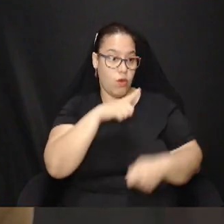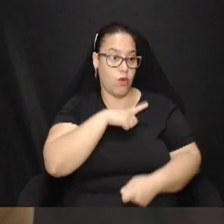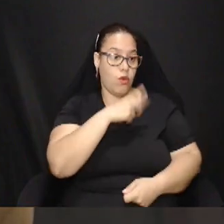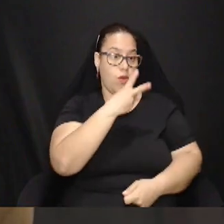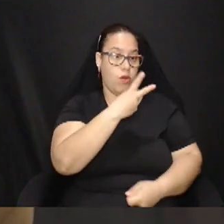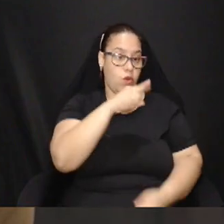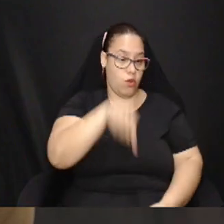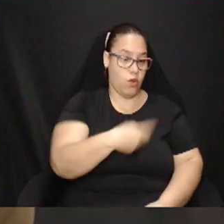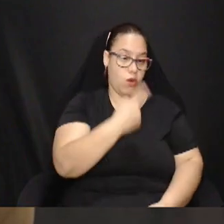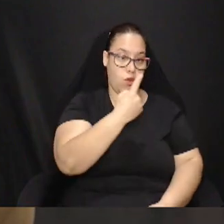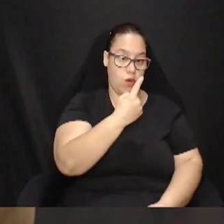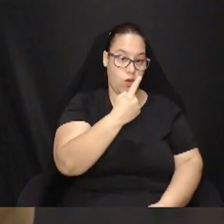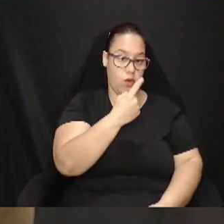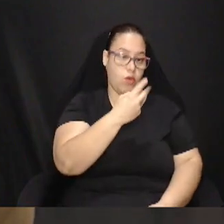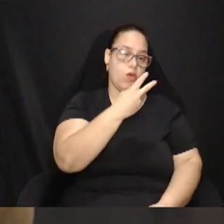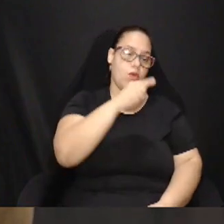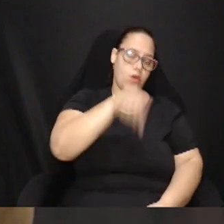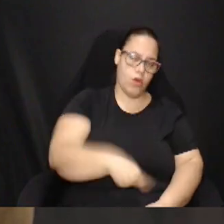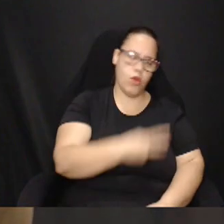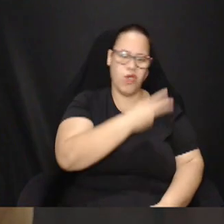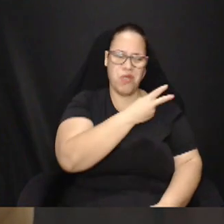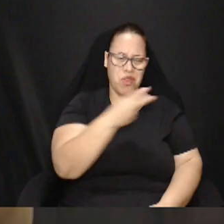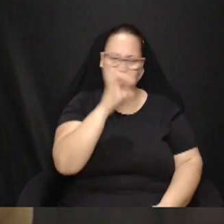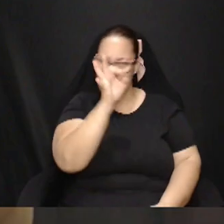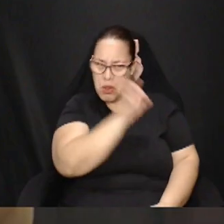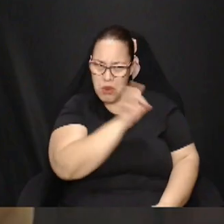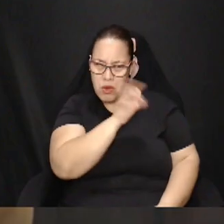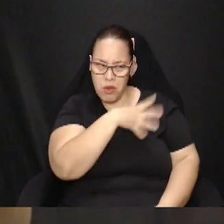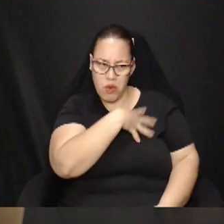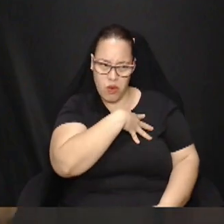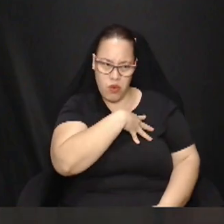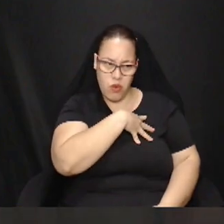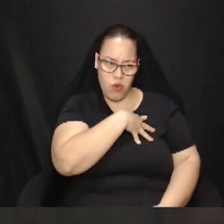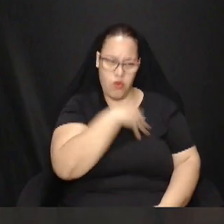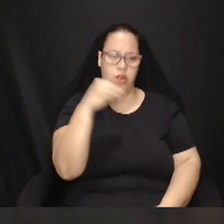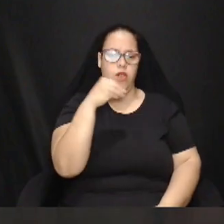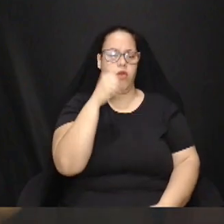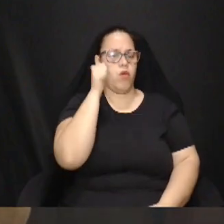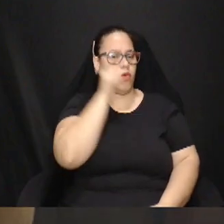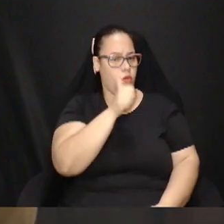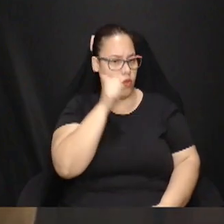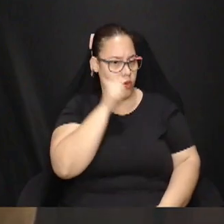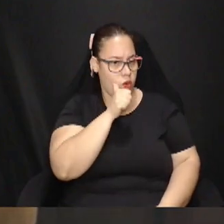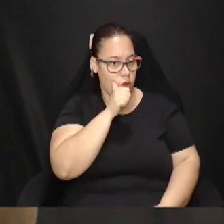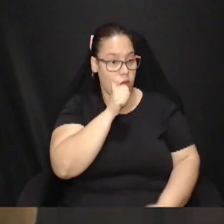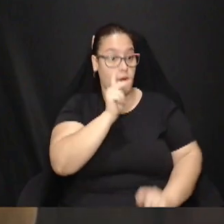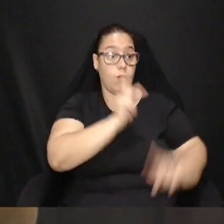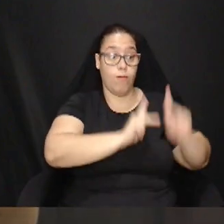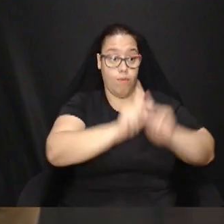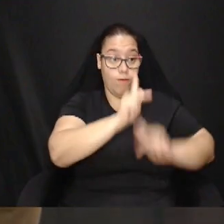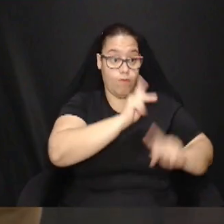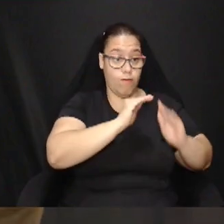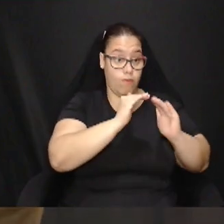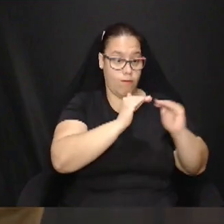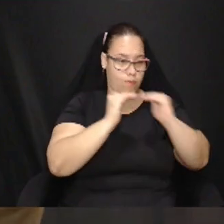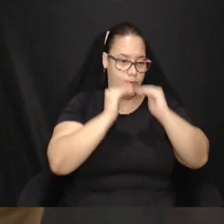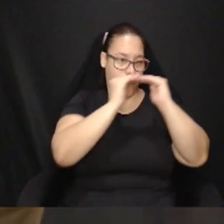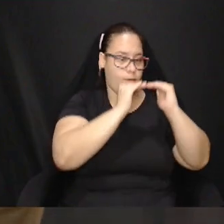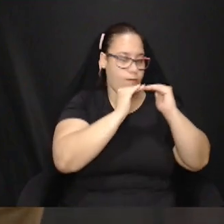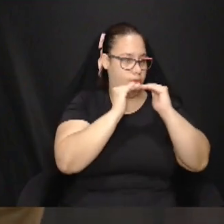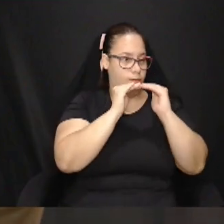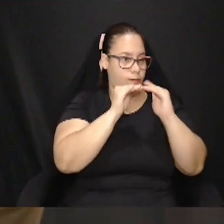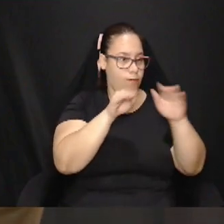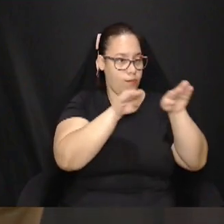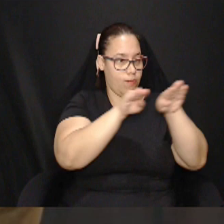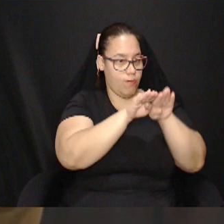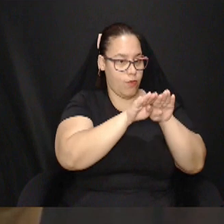e 2,2 filhos por mulher para que a população se mantenha estável. Você